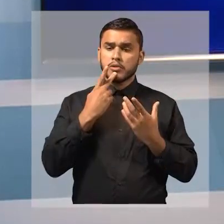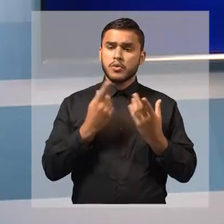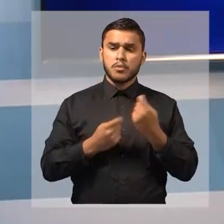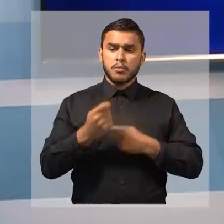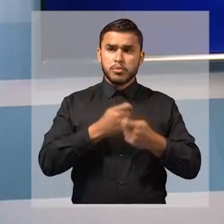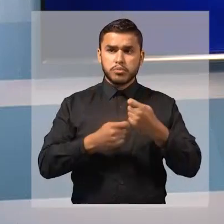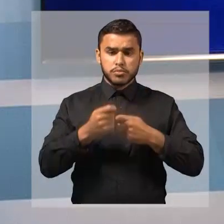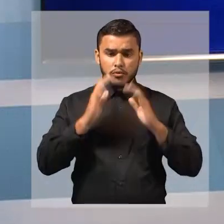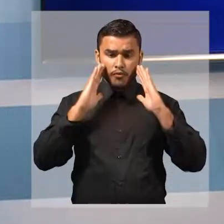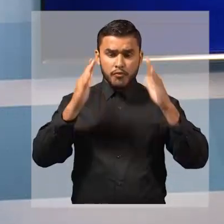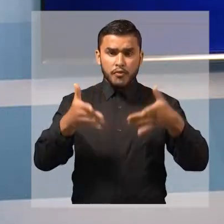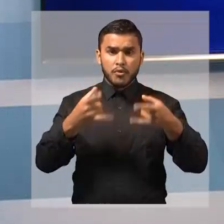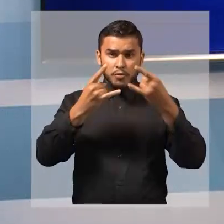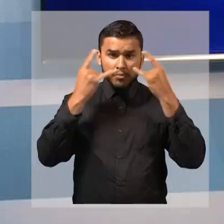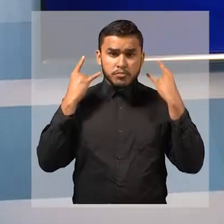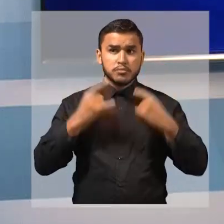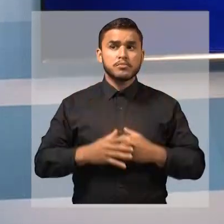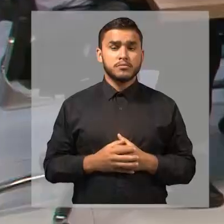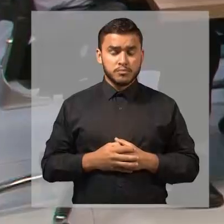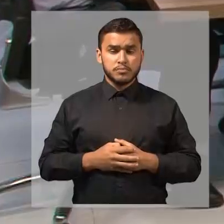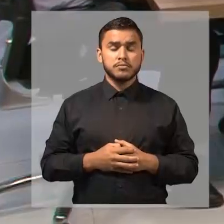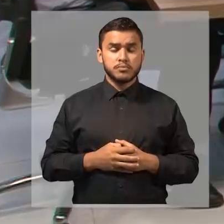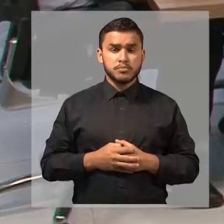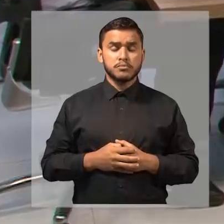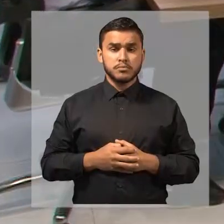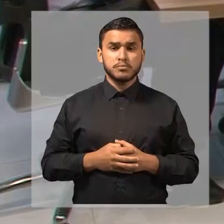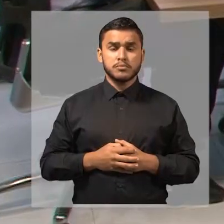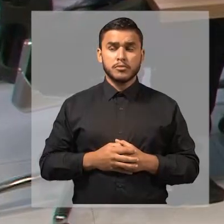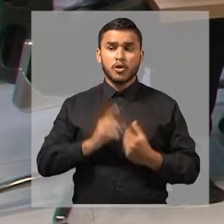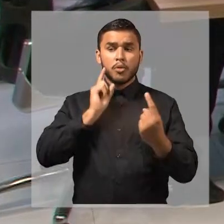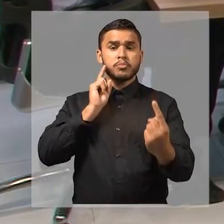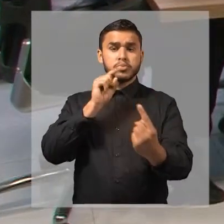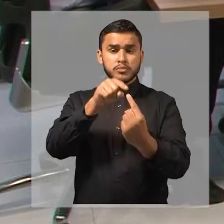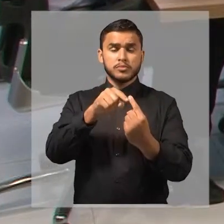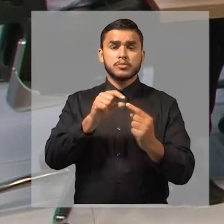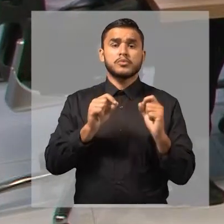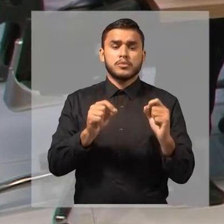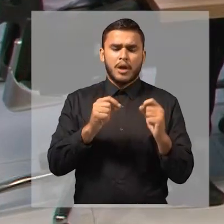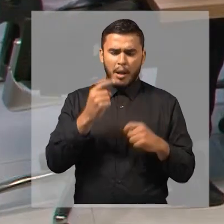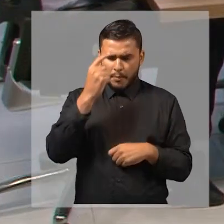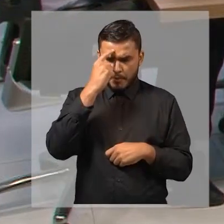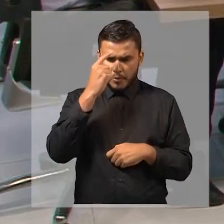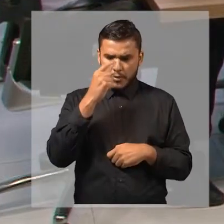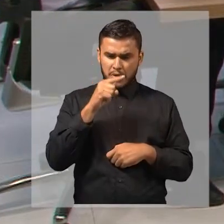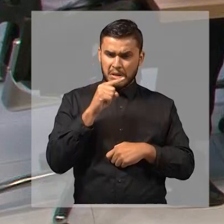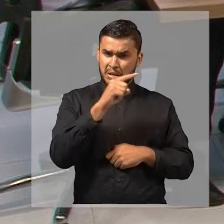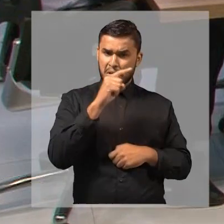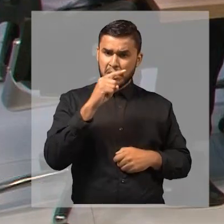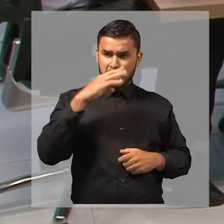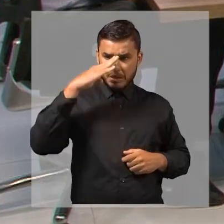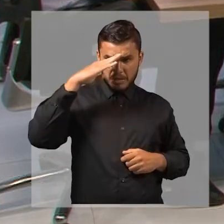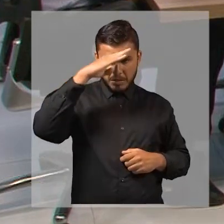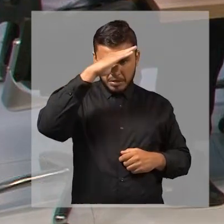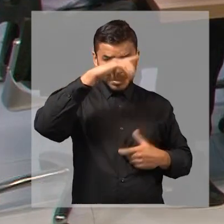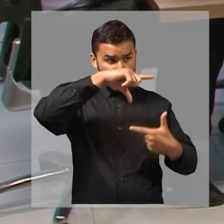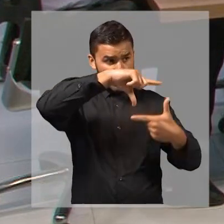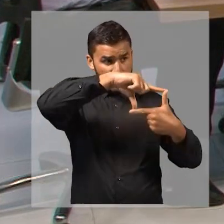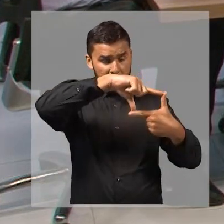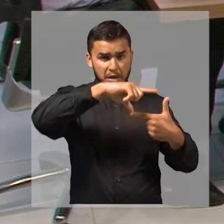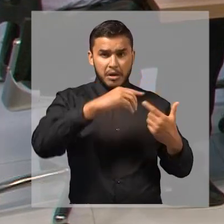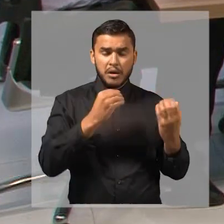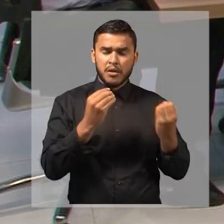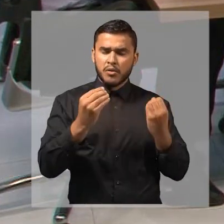palavra, com tudo que esse termo incorpora, vai servir a um governo de característica